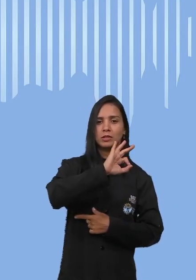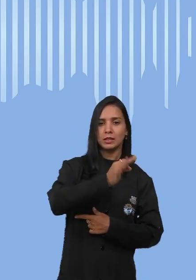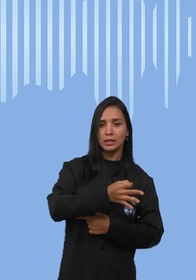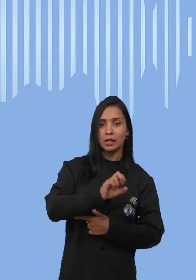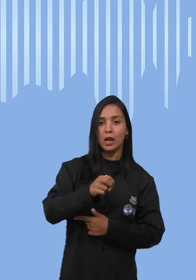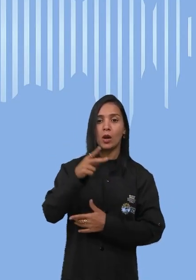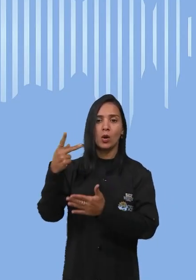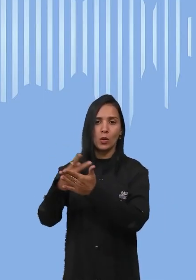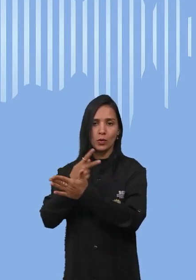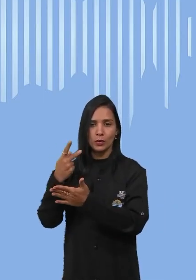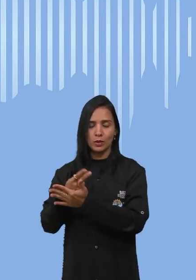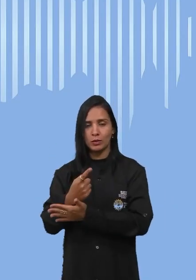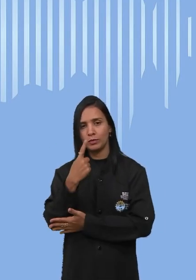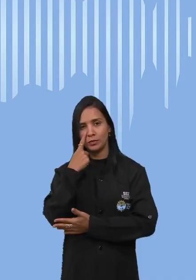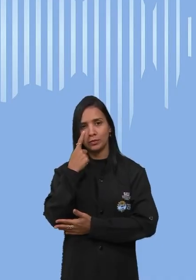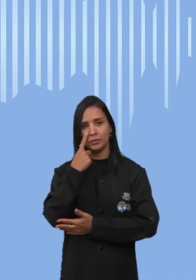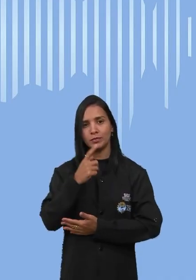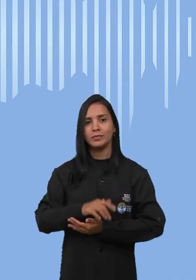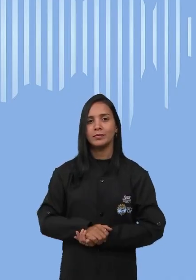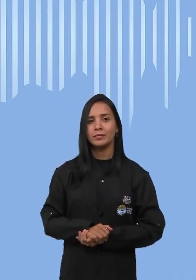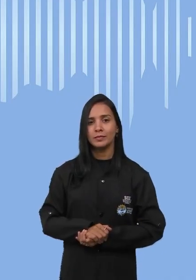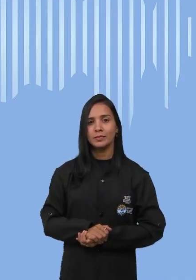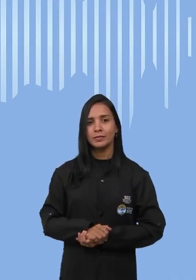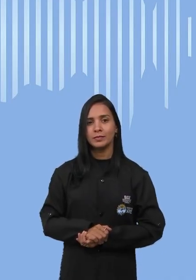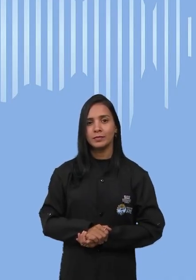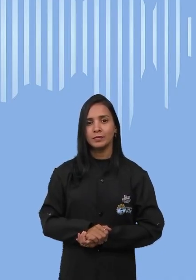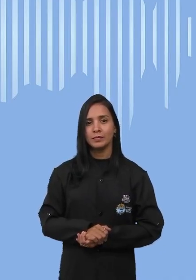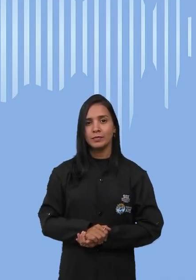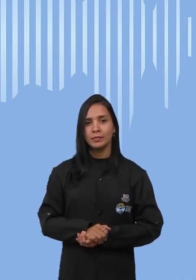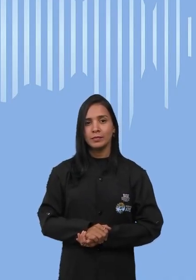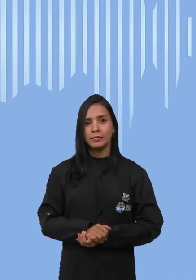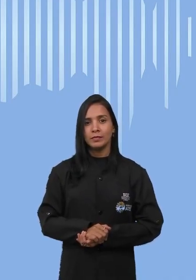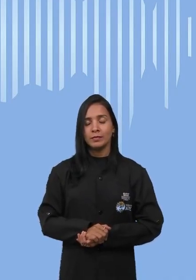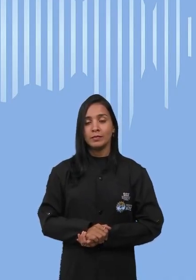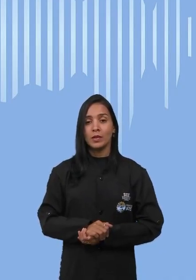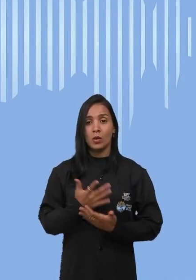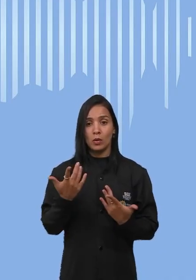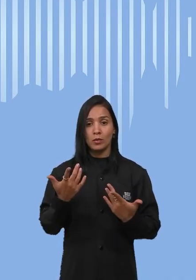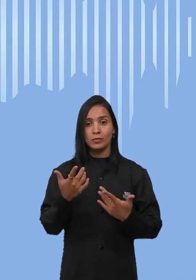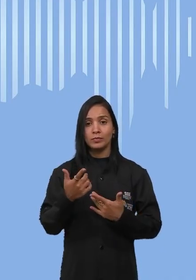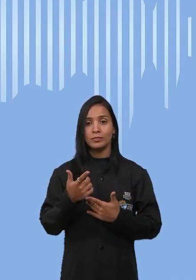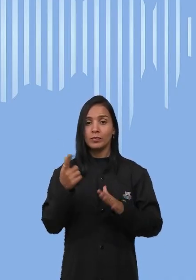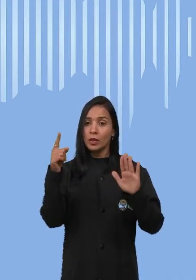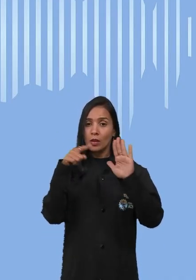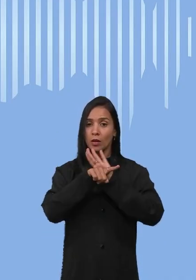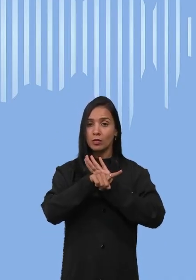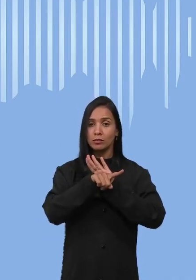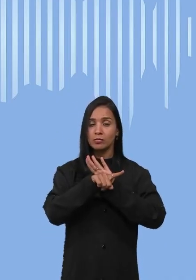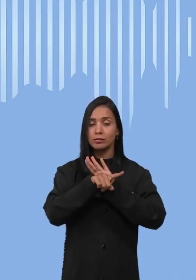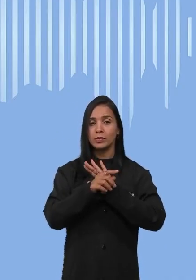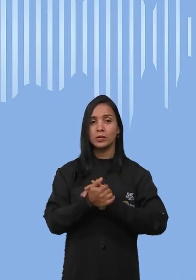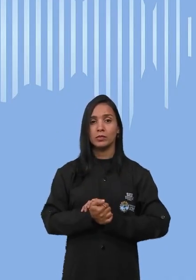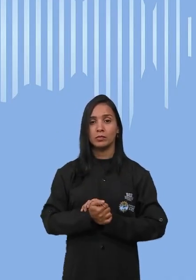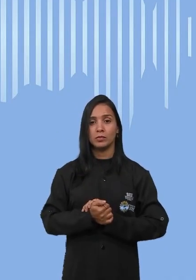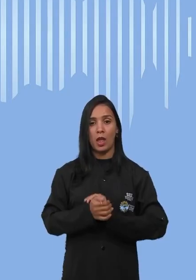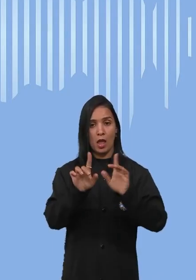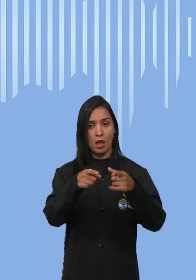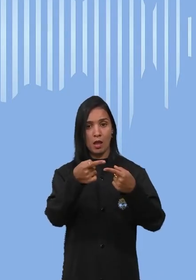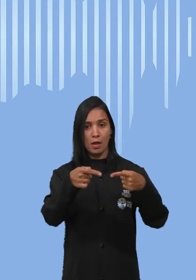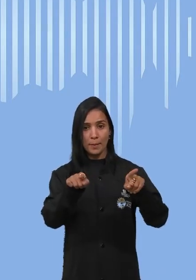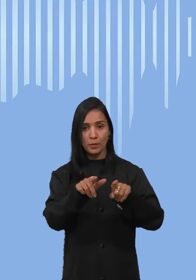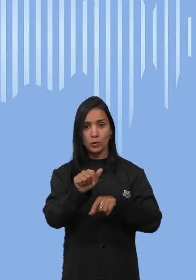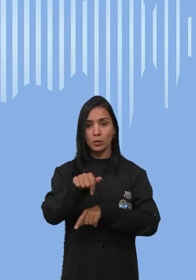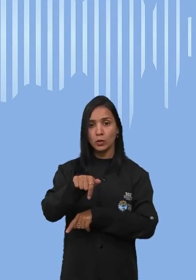seu caderno ou no seu celular. A pergunta é a seguinte: a música Aquarela do Brasil, de Ari Barroso, foi